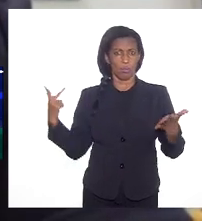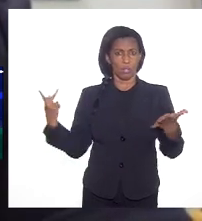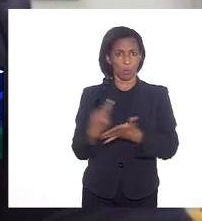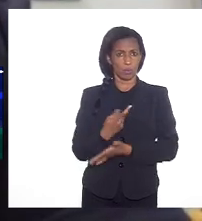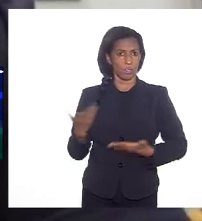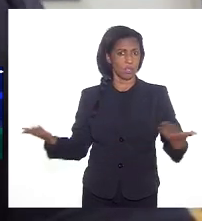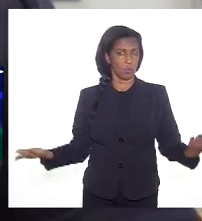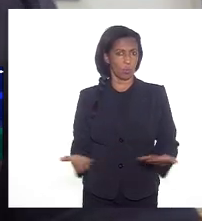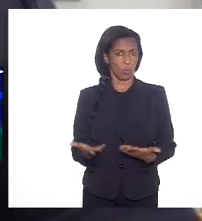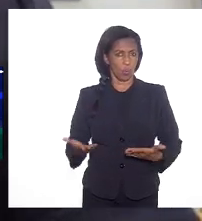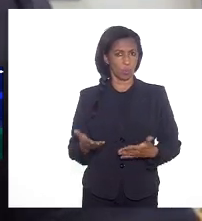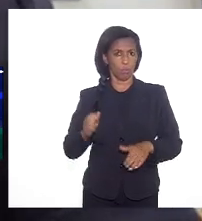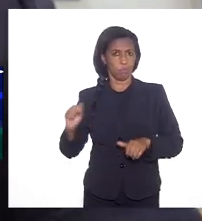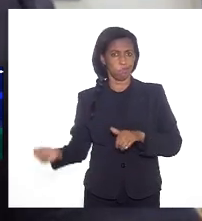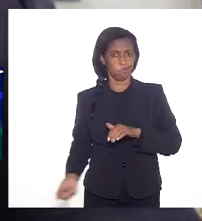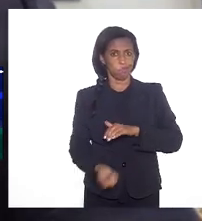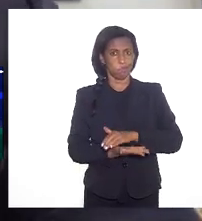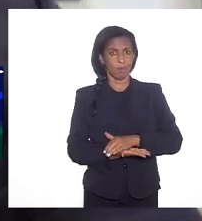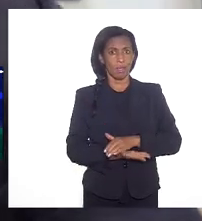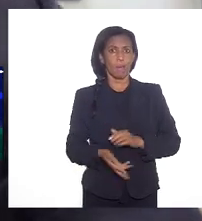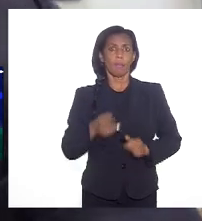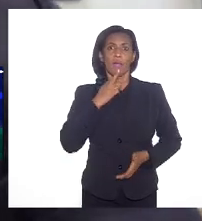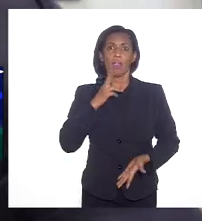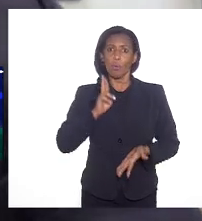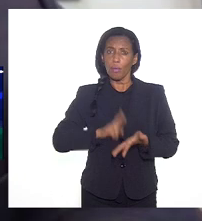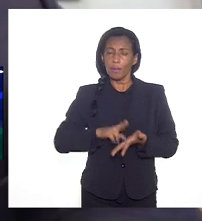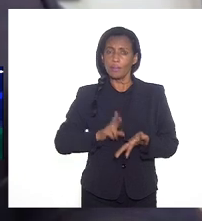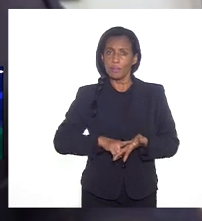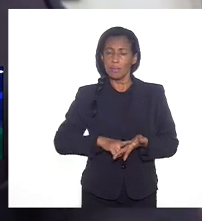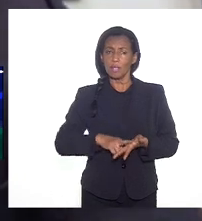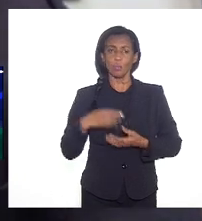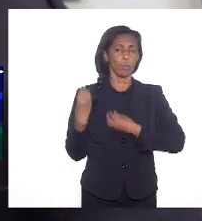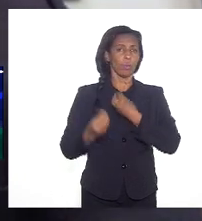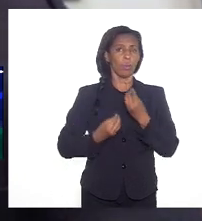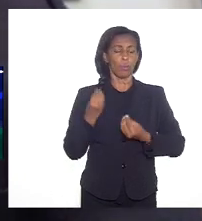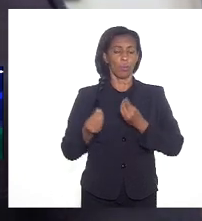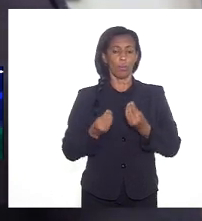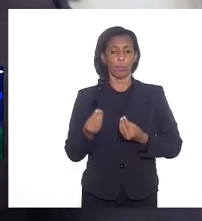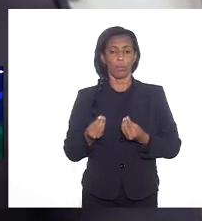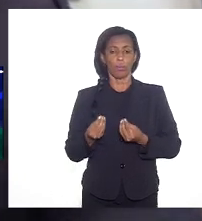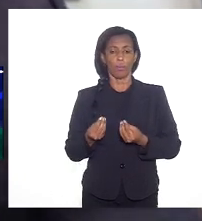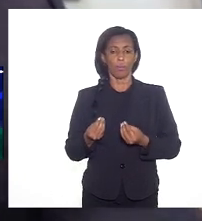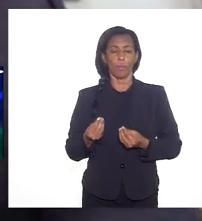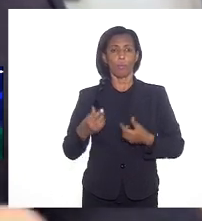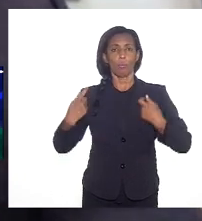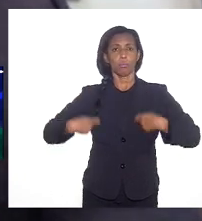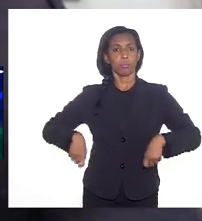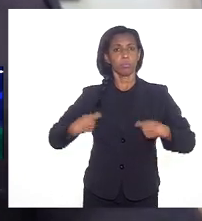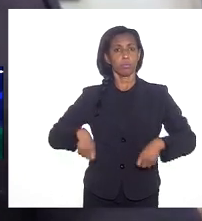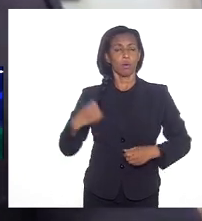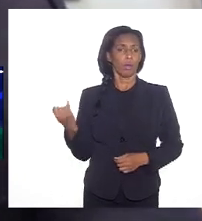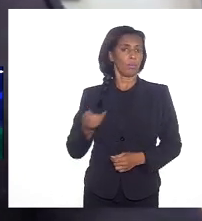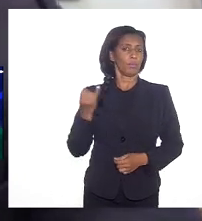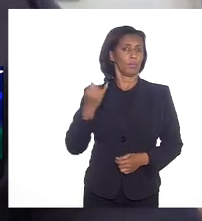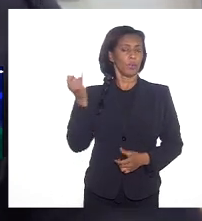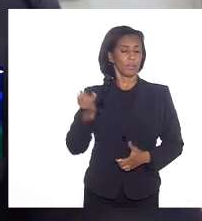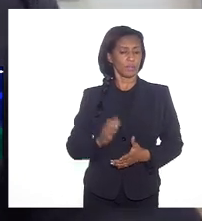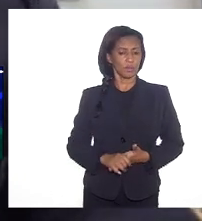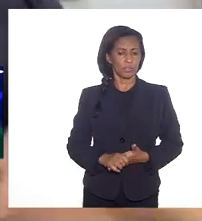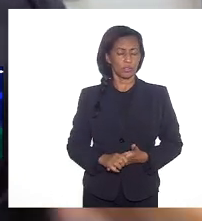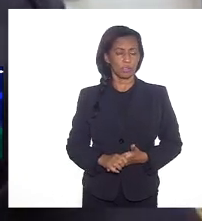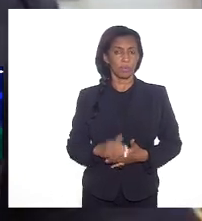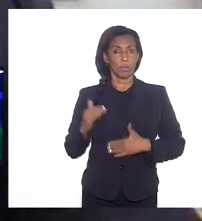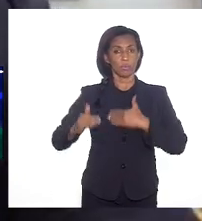por baixo dos panos mas reconhecendo algo como algo necessário importante relevante